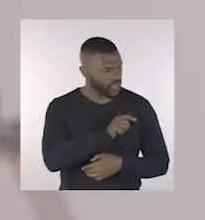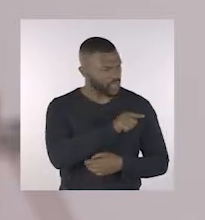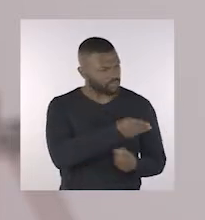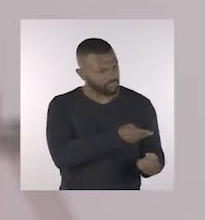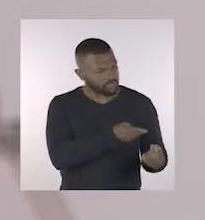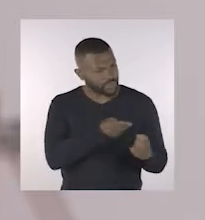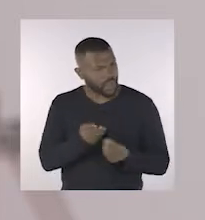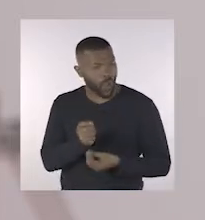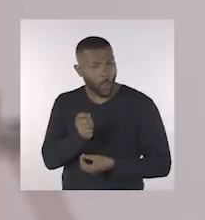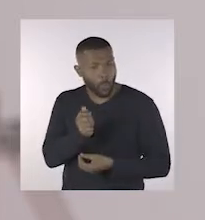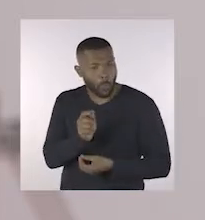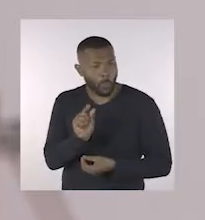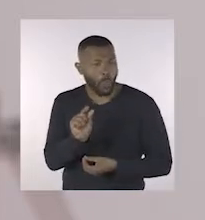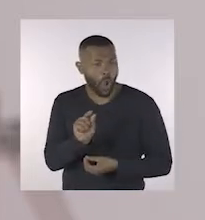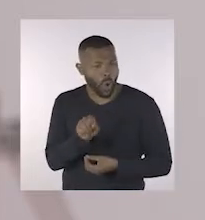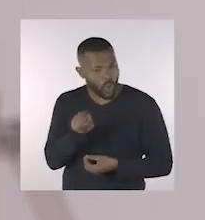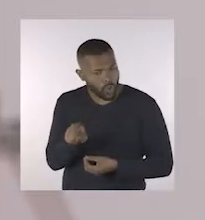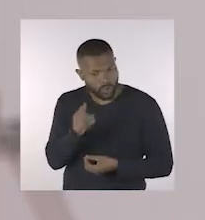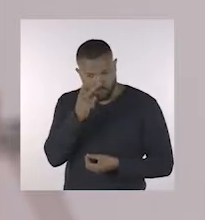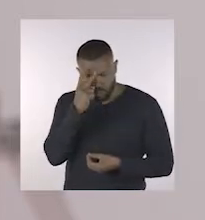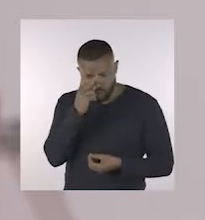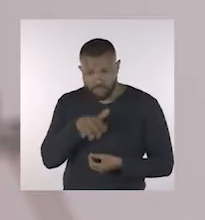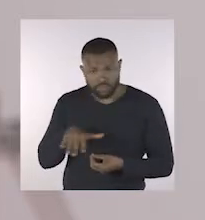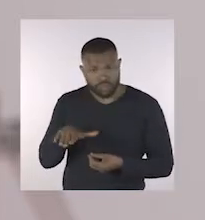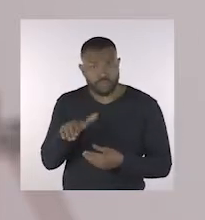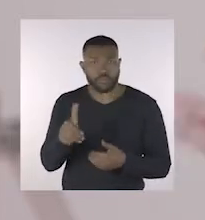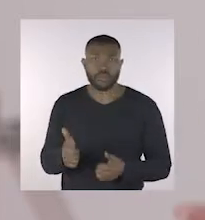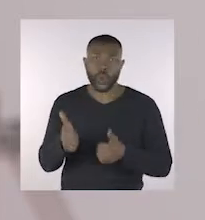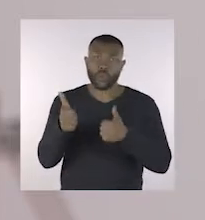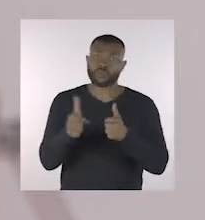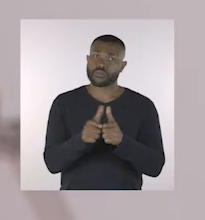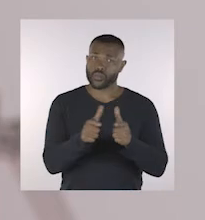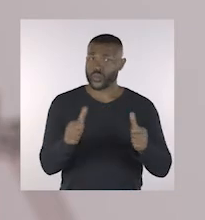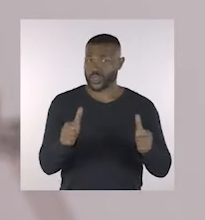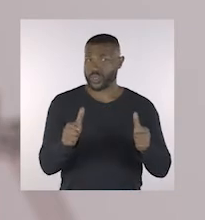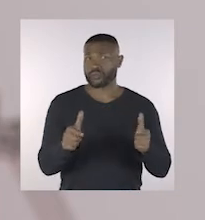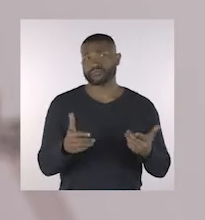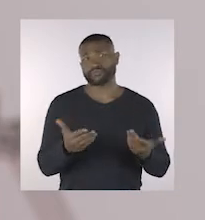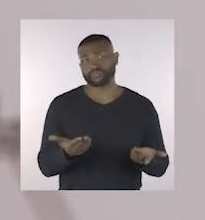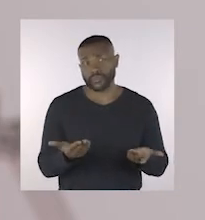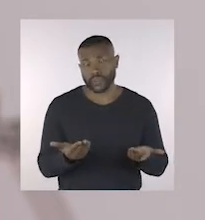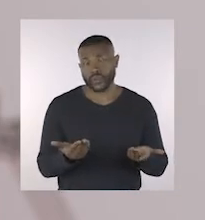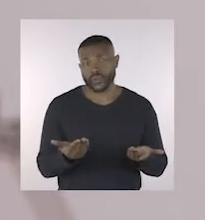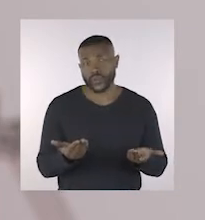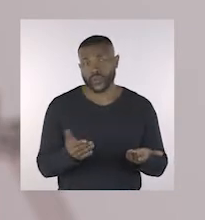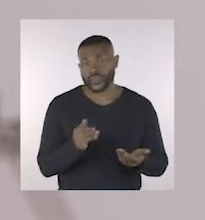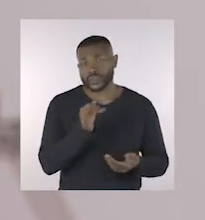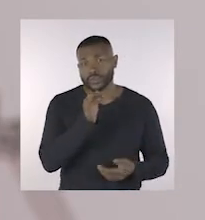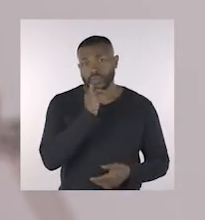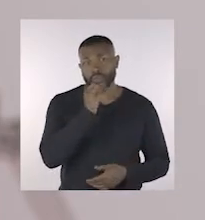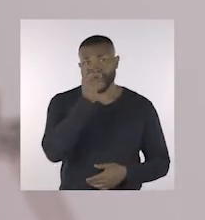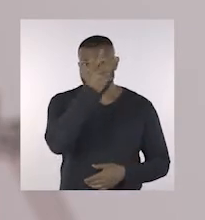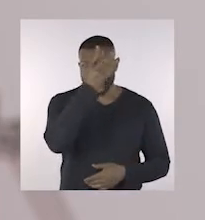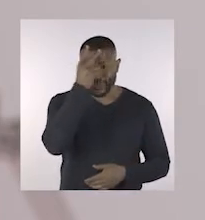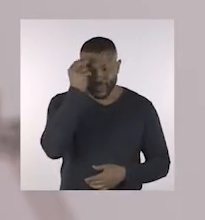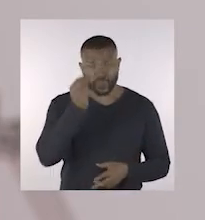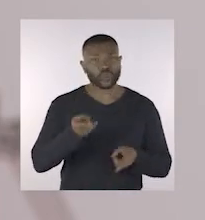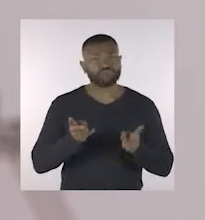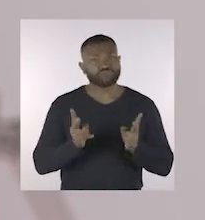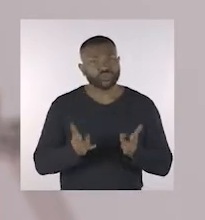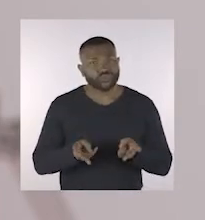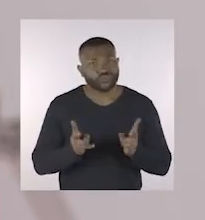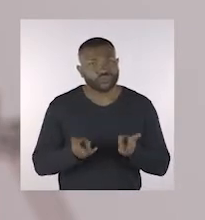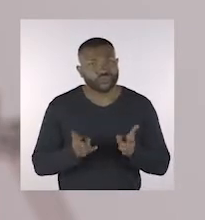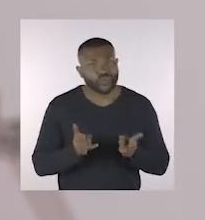muito cedo é um pouco da sua riqueza para gente melhorar a vida da maioria então é possível a